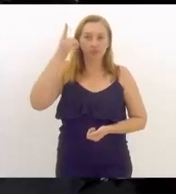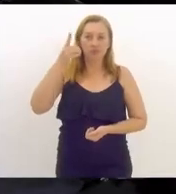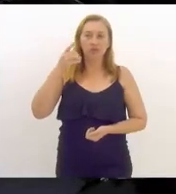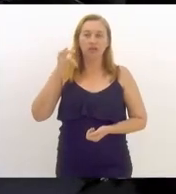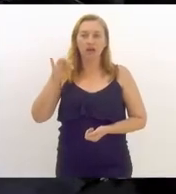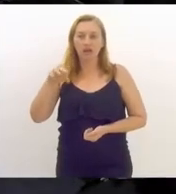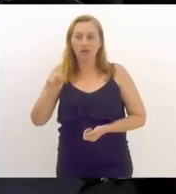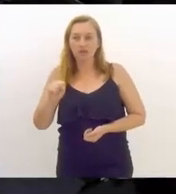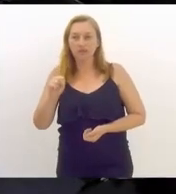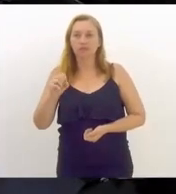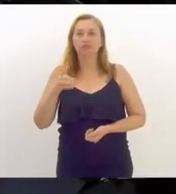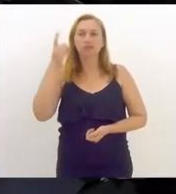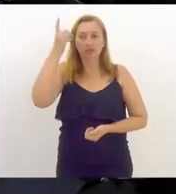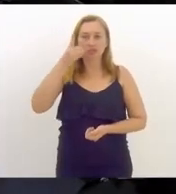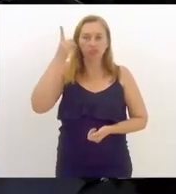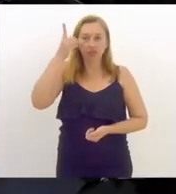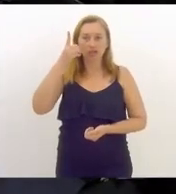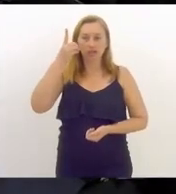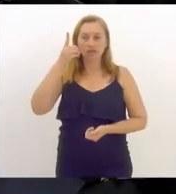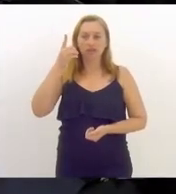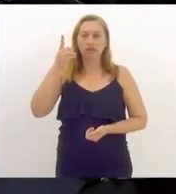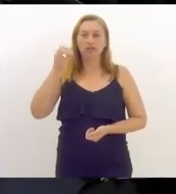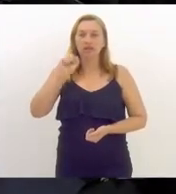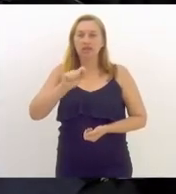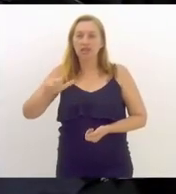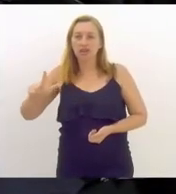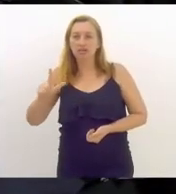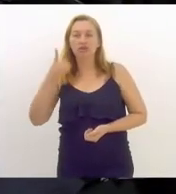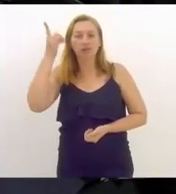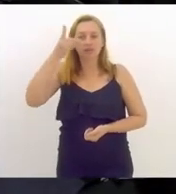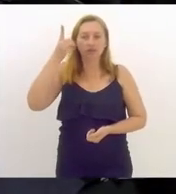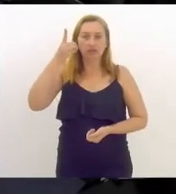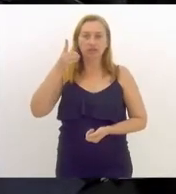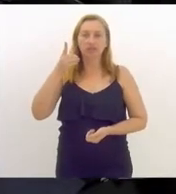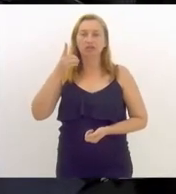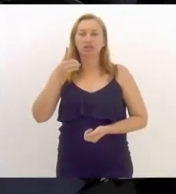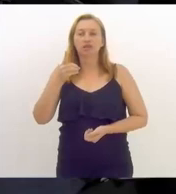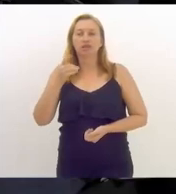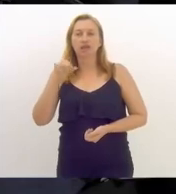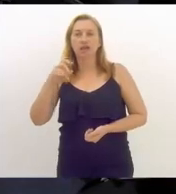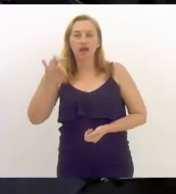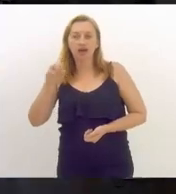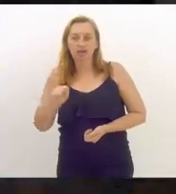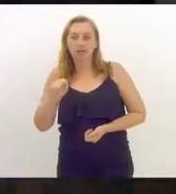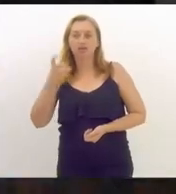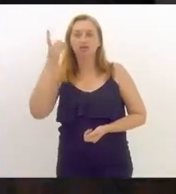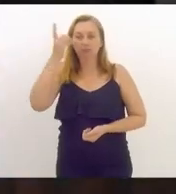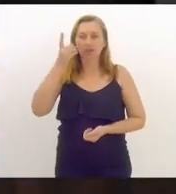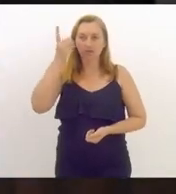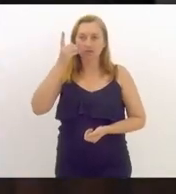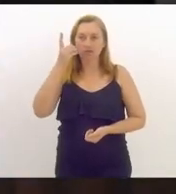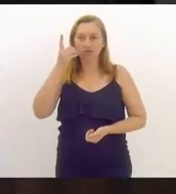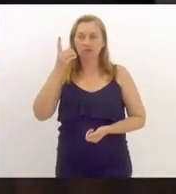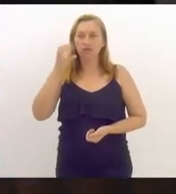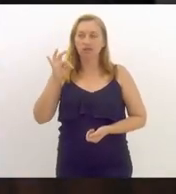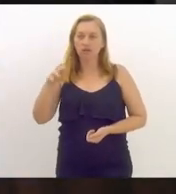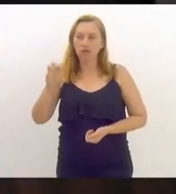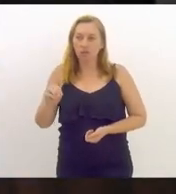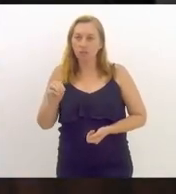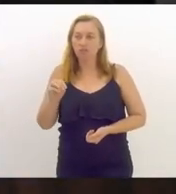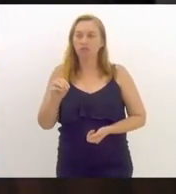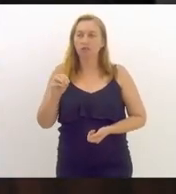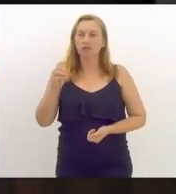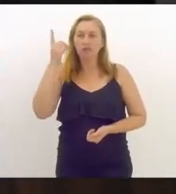Macedo Deputado Daniel lebrelon Deputado delegado Carlos Augusto Deputado deu Adauto